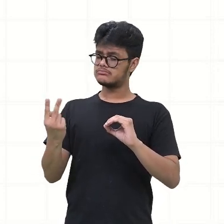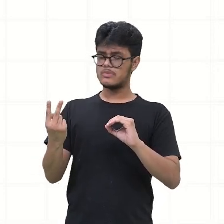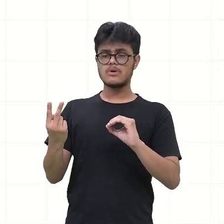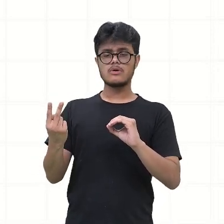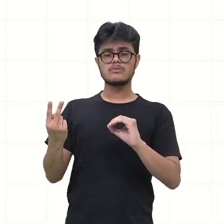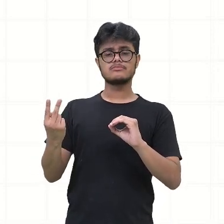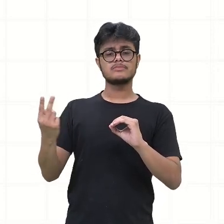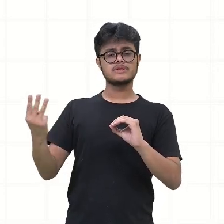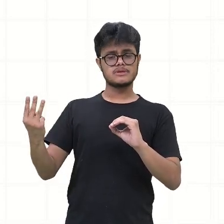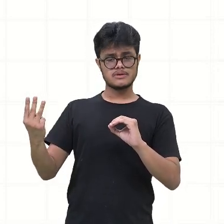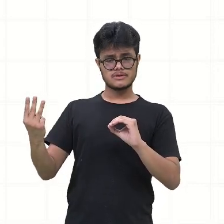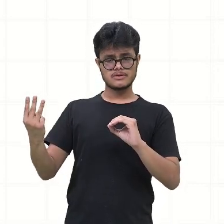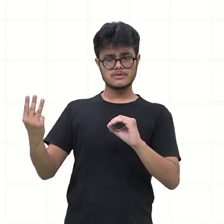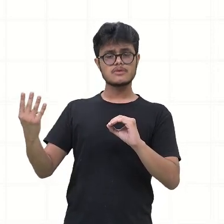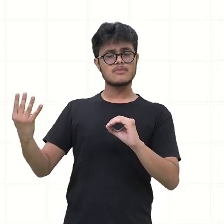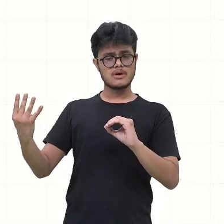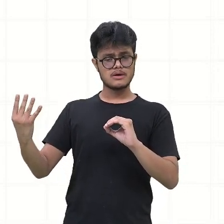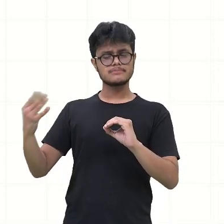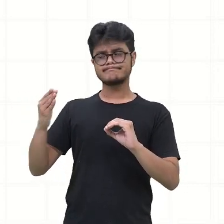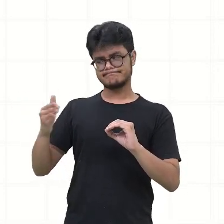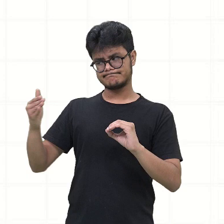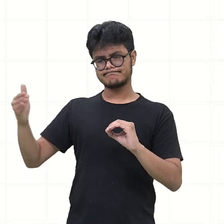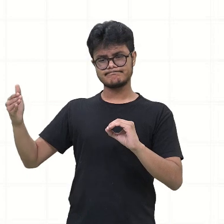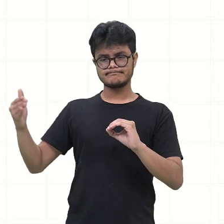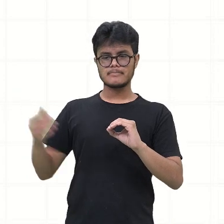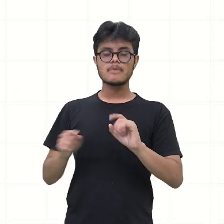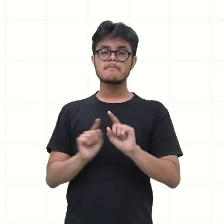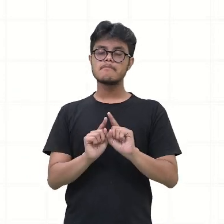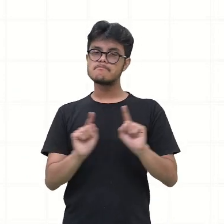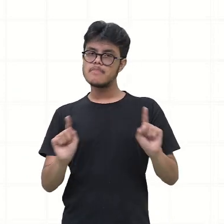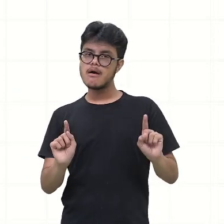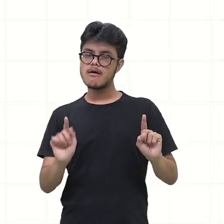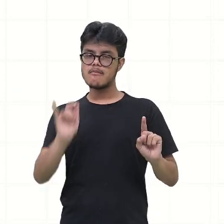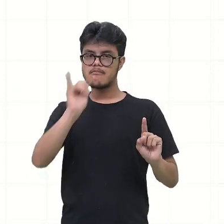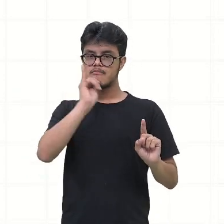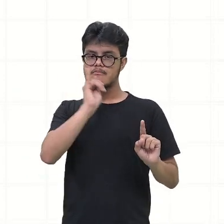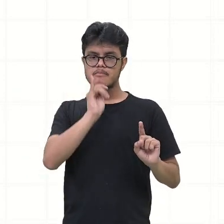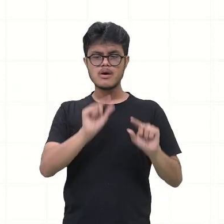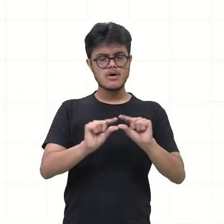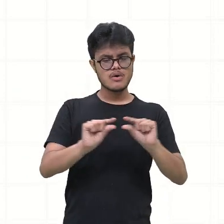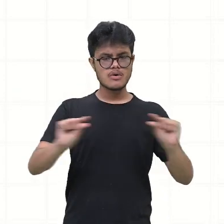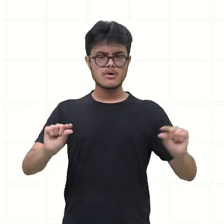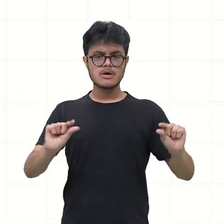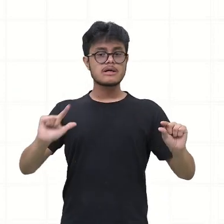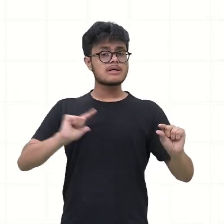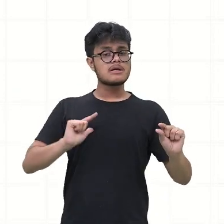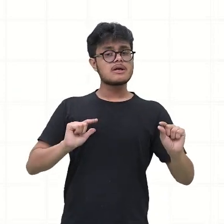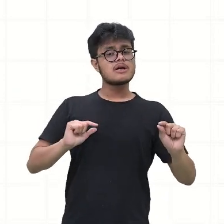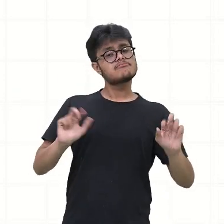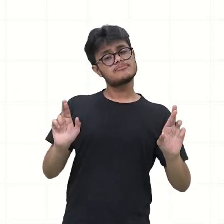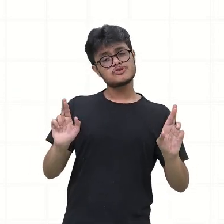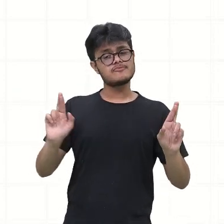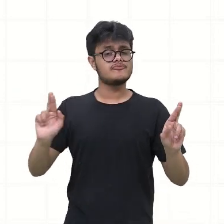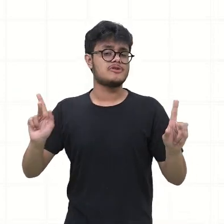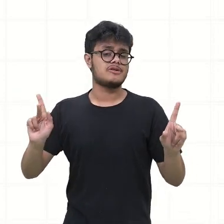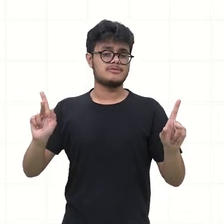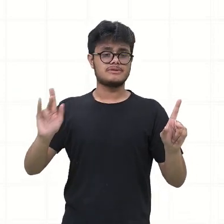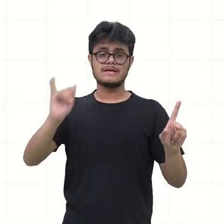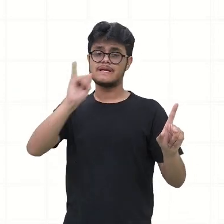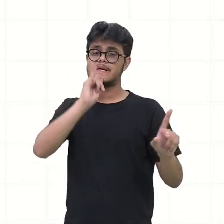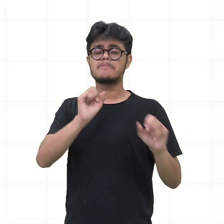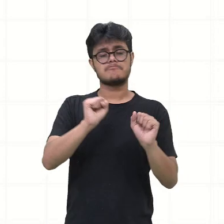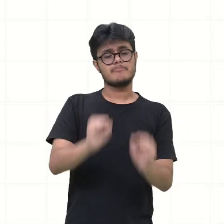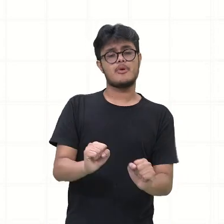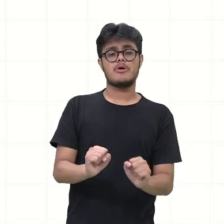2, o 3, né? Só que dependendo do momento, a gente pode usar uma escala diferente. Eu posso usar